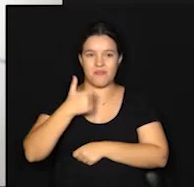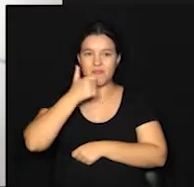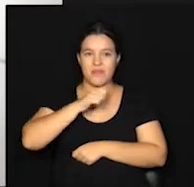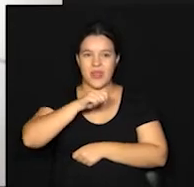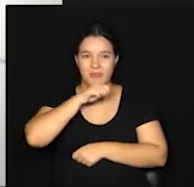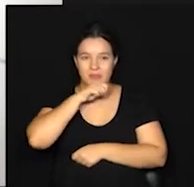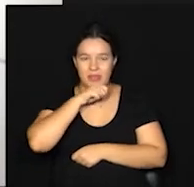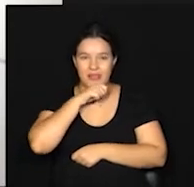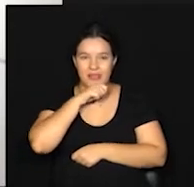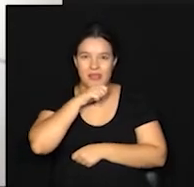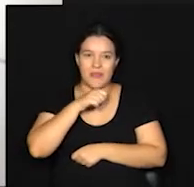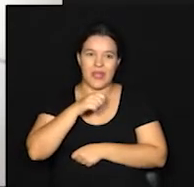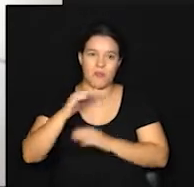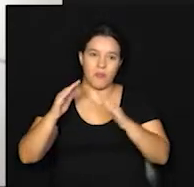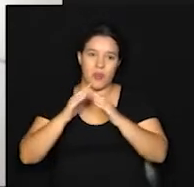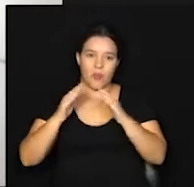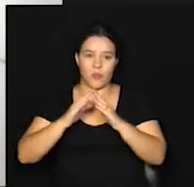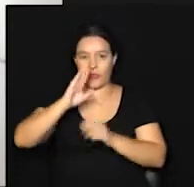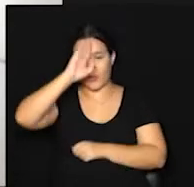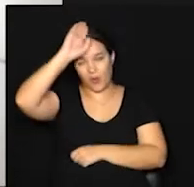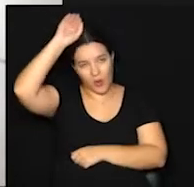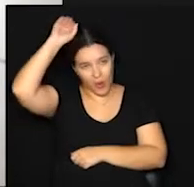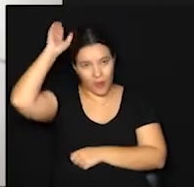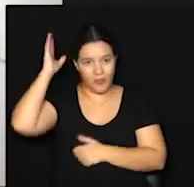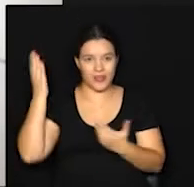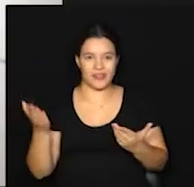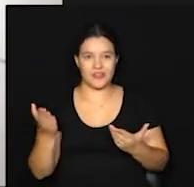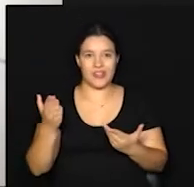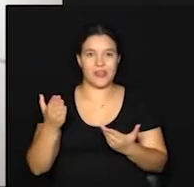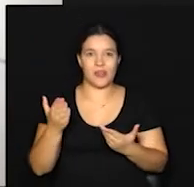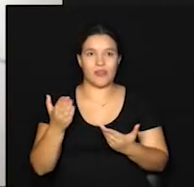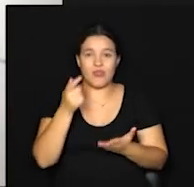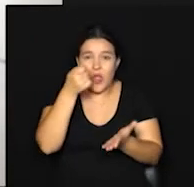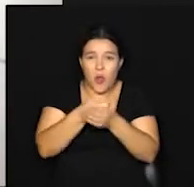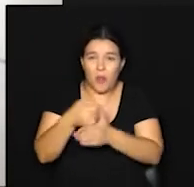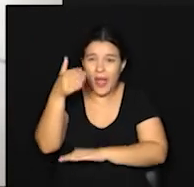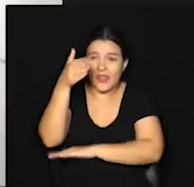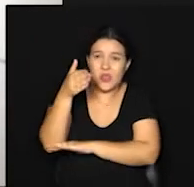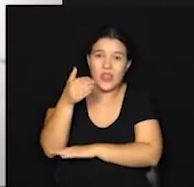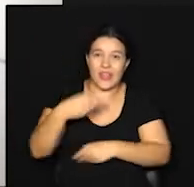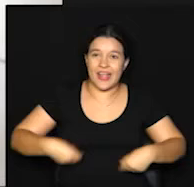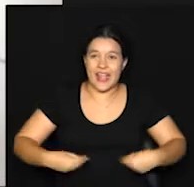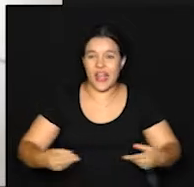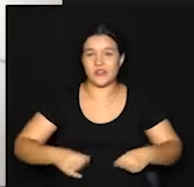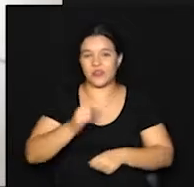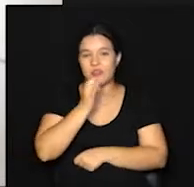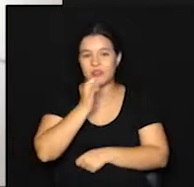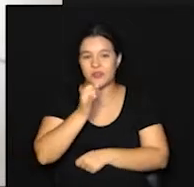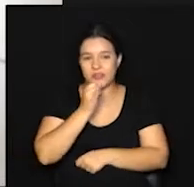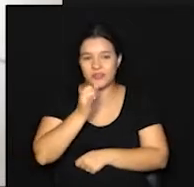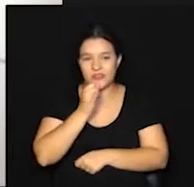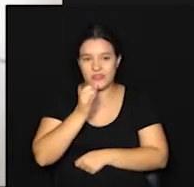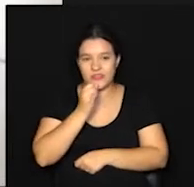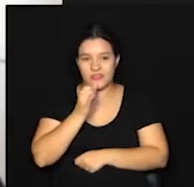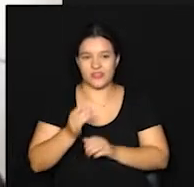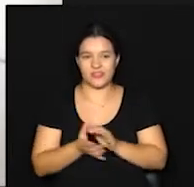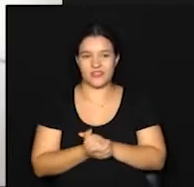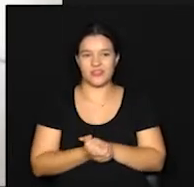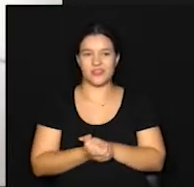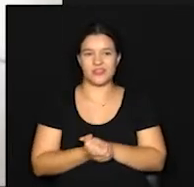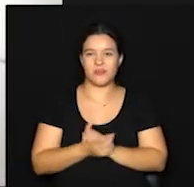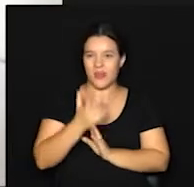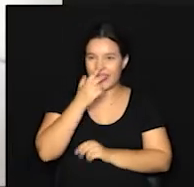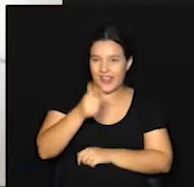ter ficado na casa da minha mãe. E eu nem pensei, porque a minha cabeça não estava para pensar em detalhes. E minha amiga disse, Silvia, você